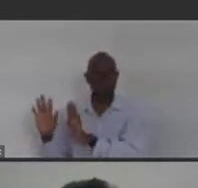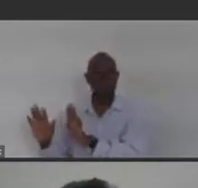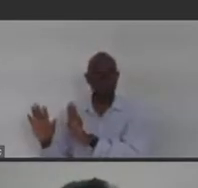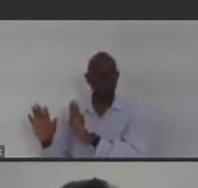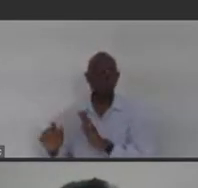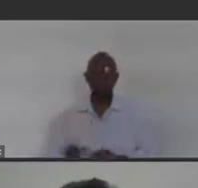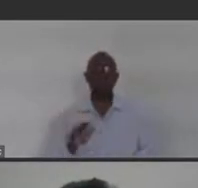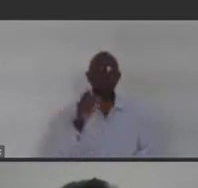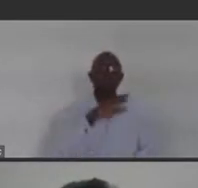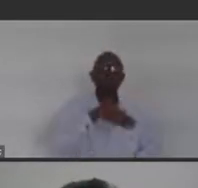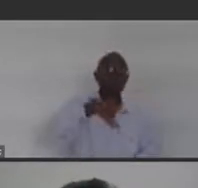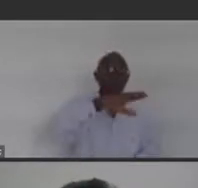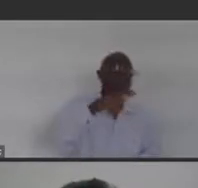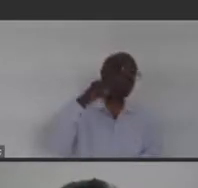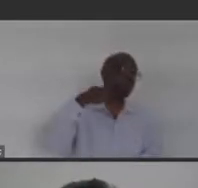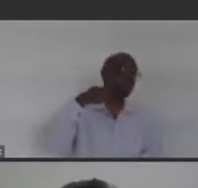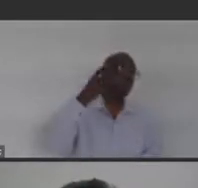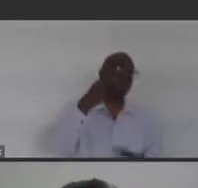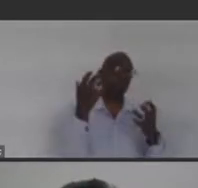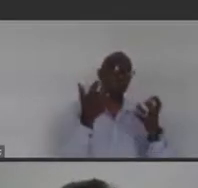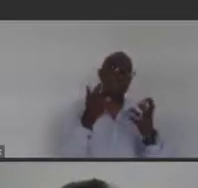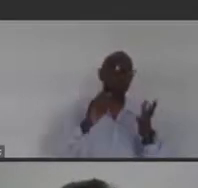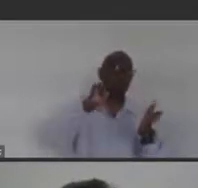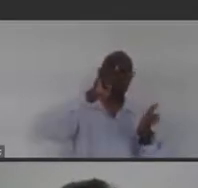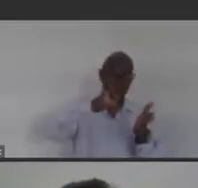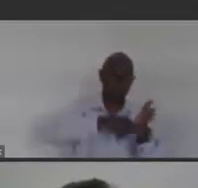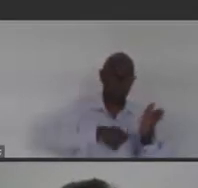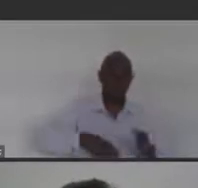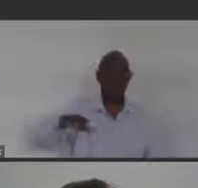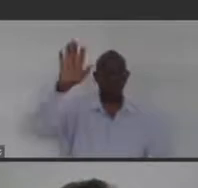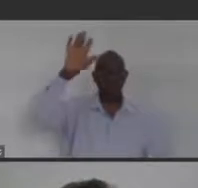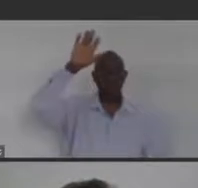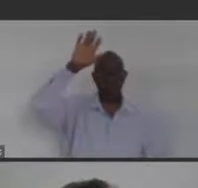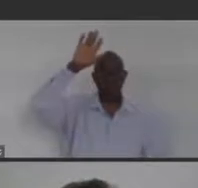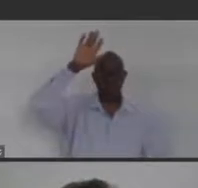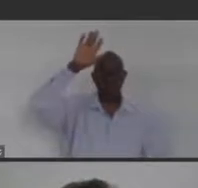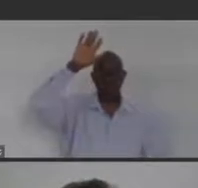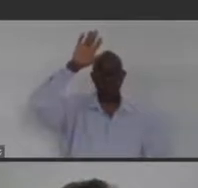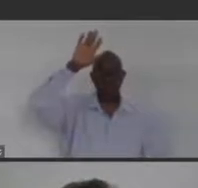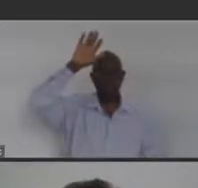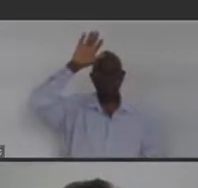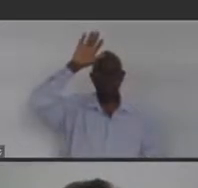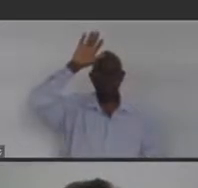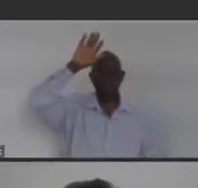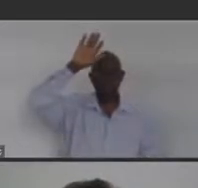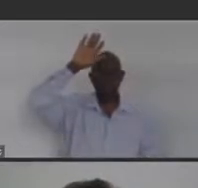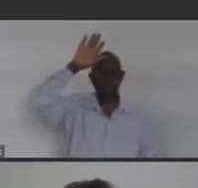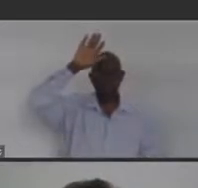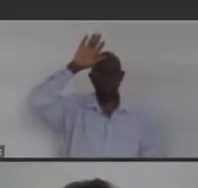vereadores que querem assinar o pedido de urgência, levantem a mão, por gentileza, para